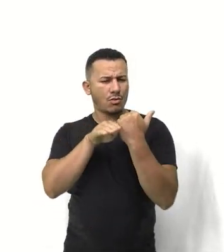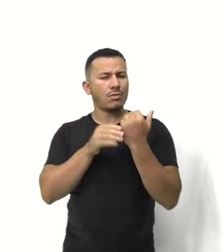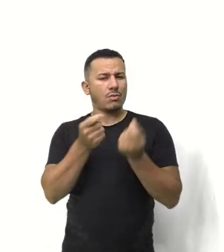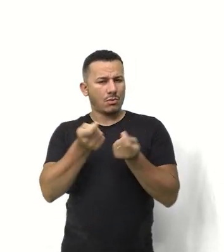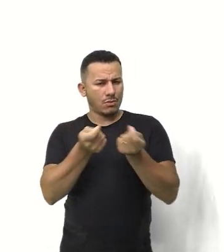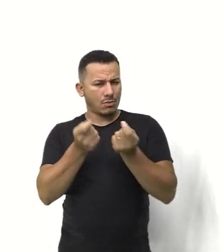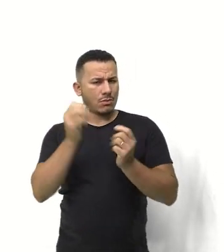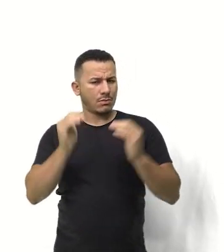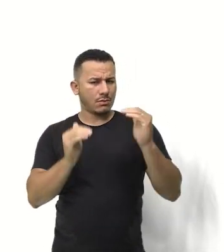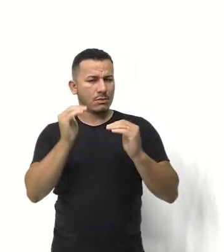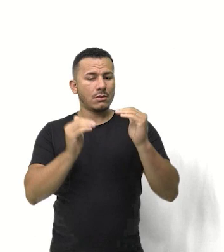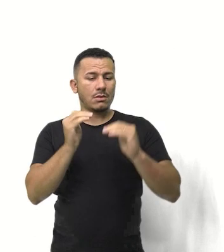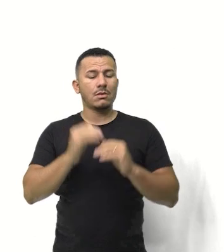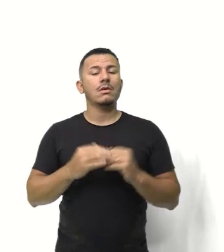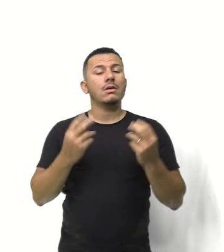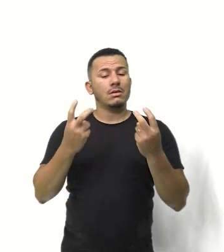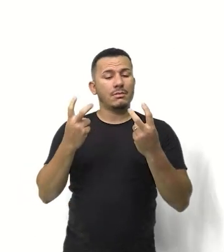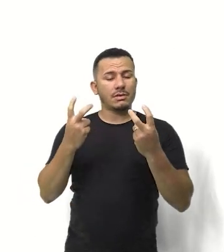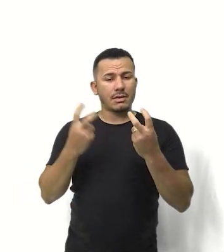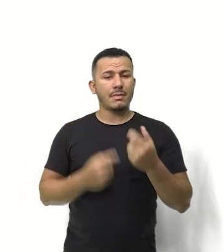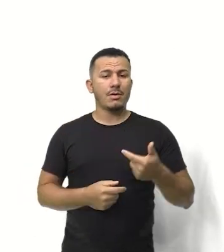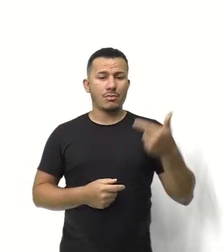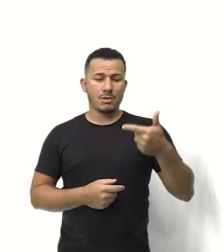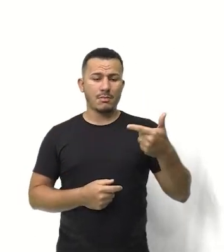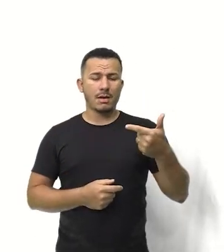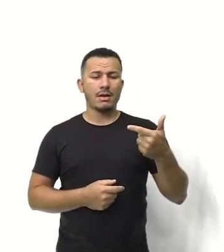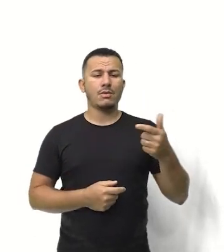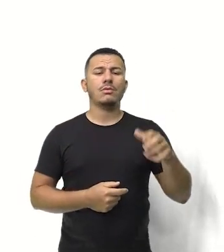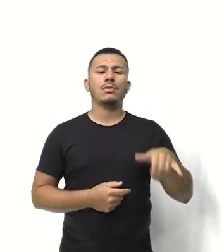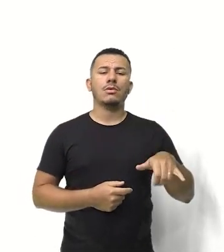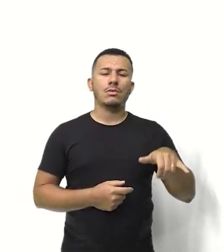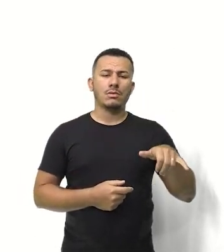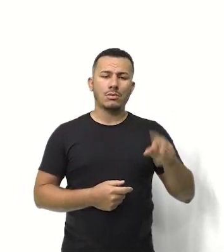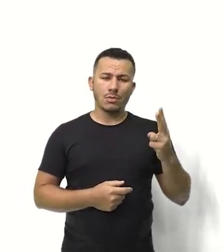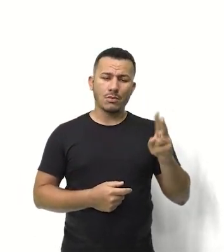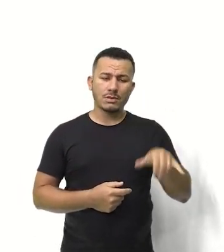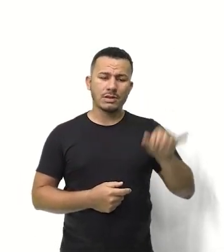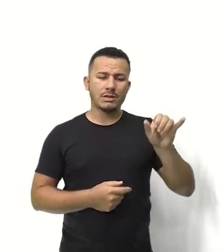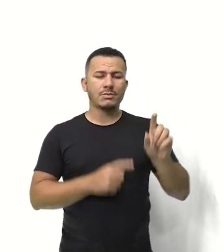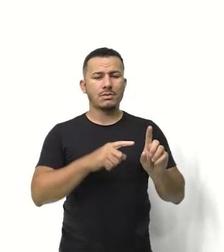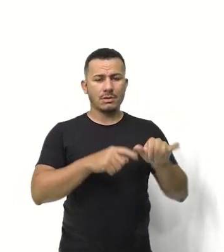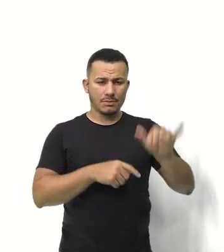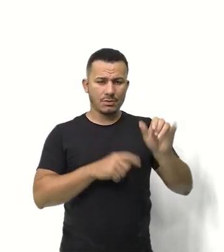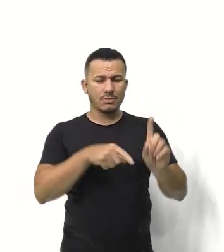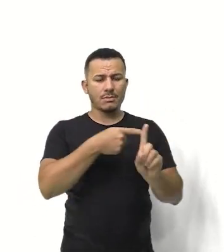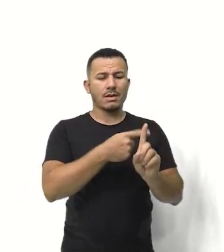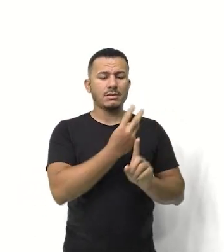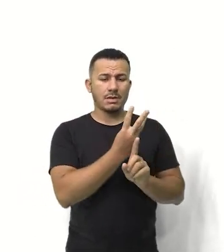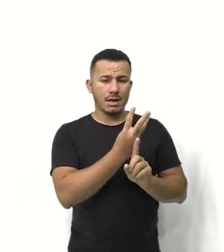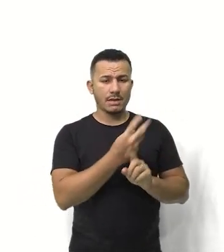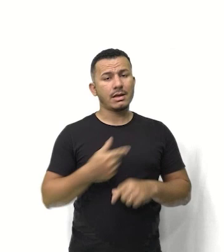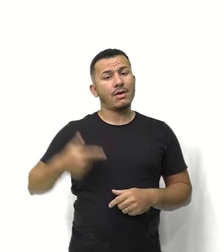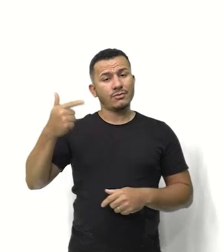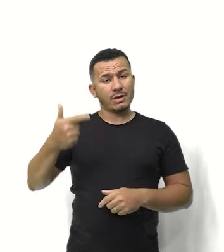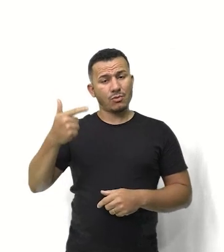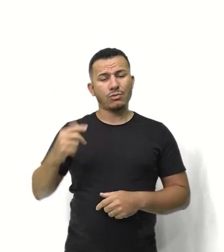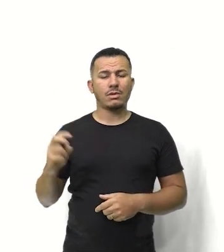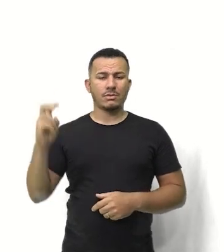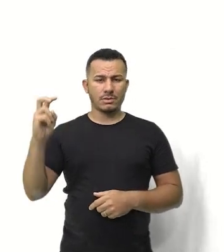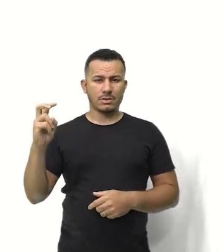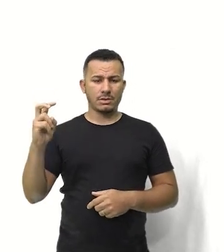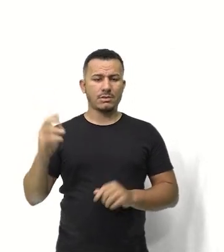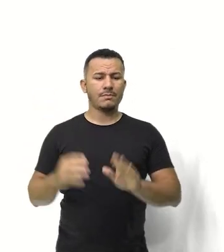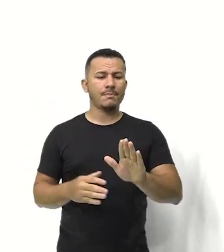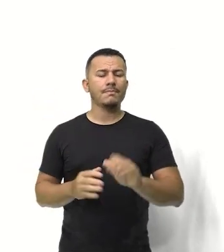equilibrar, identificando, ó, primeiro membro, segundo membro. Ora, queremos saber o valor de